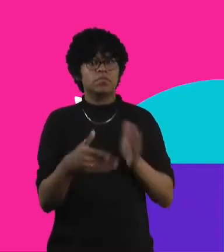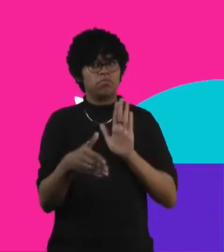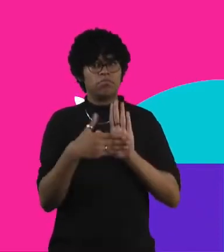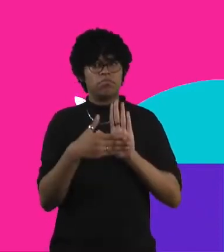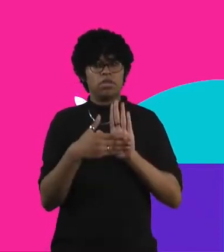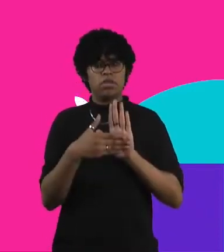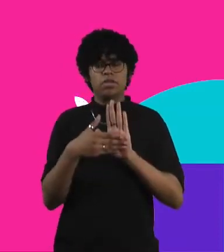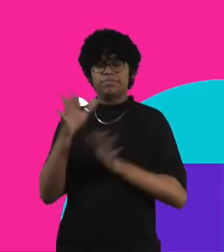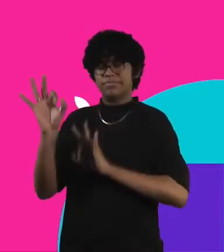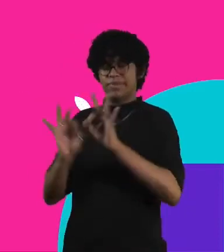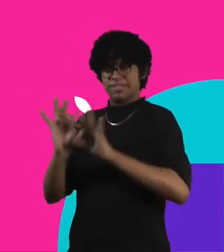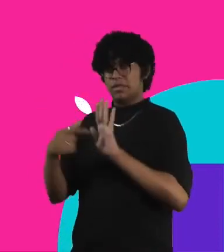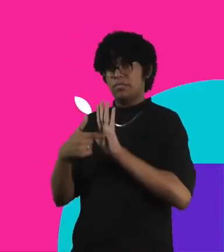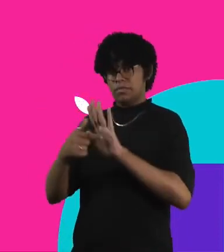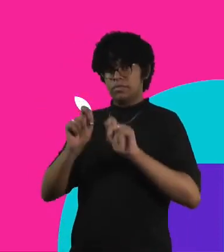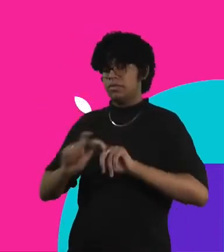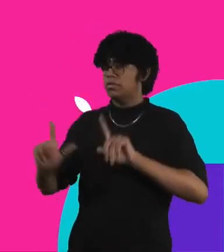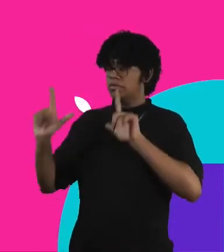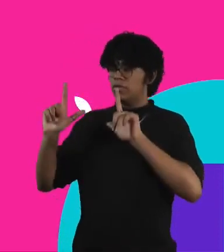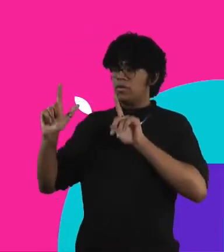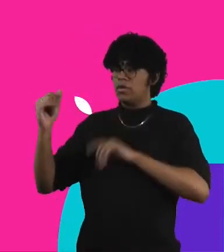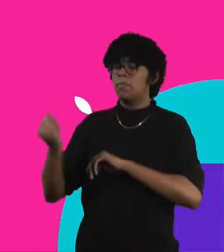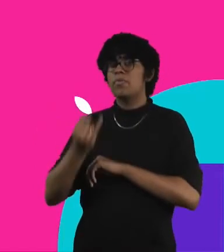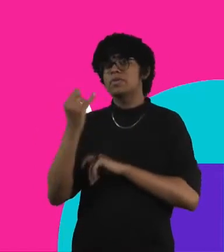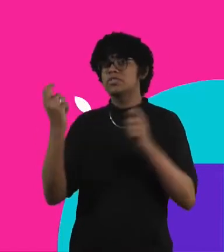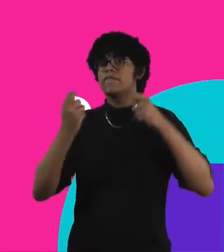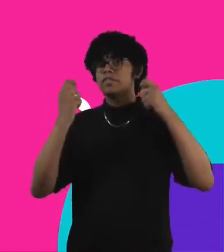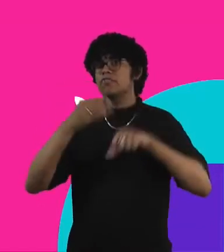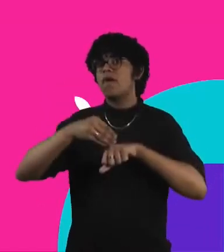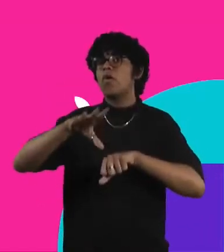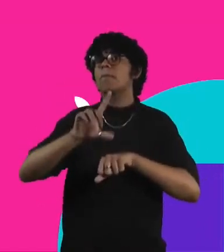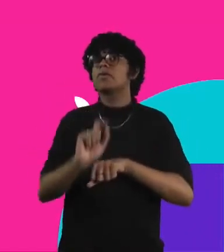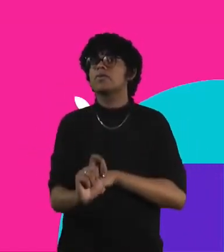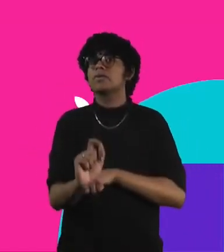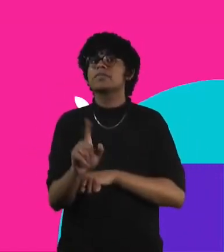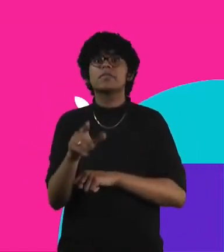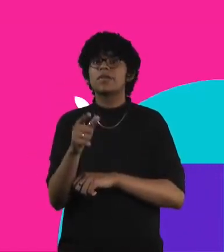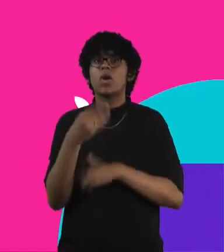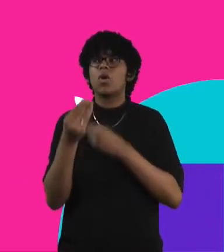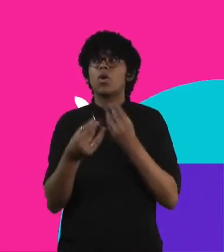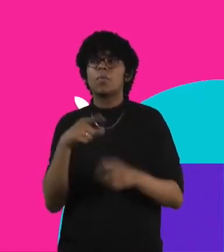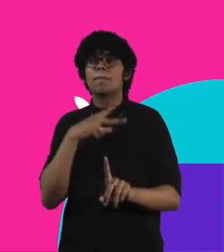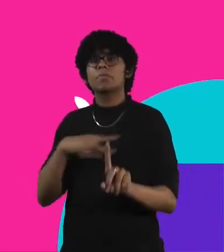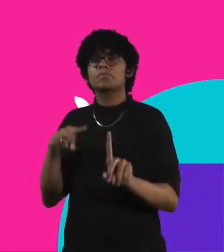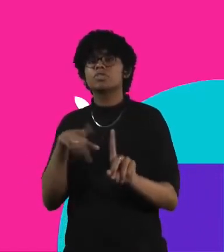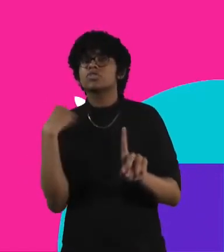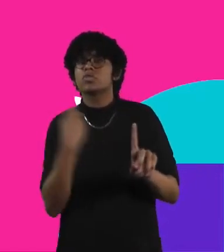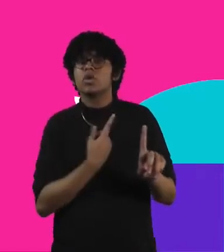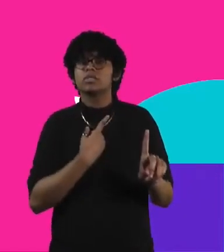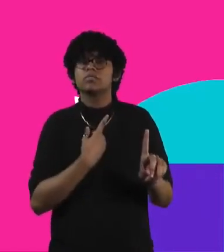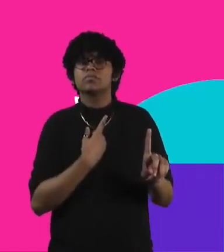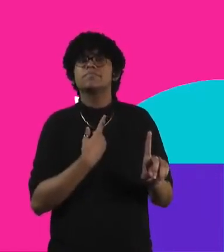gente falou, não, é importante a gente compartilhar com o pessoal do festival qual a nossa compreensão, né, de mensuração de